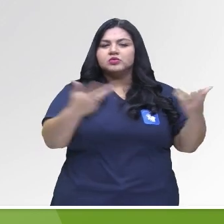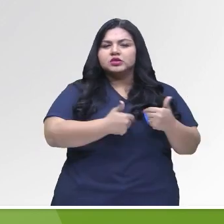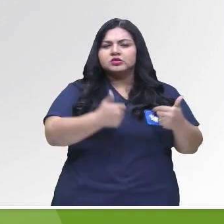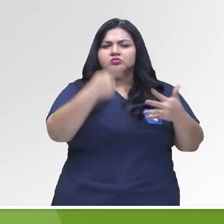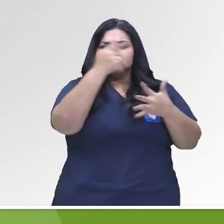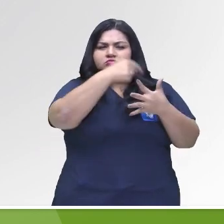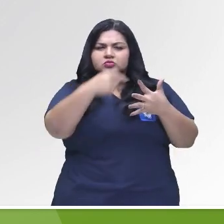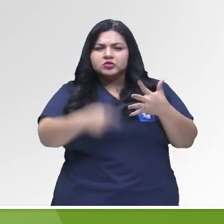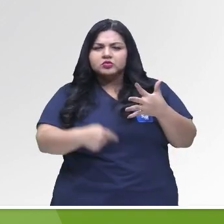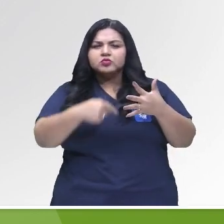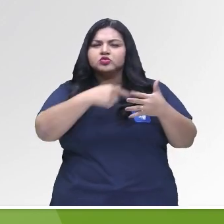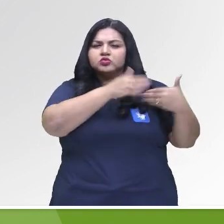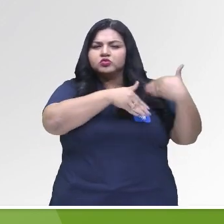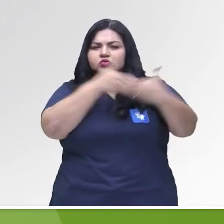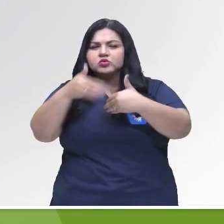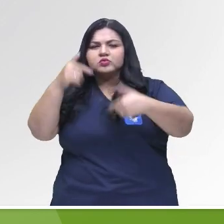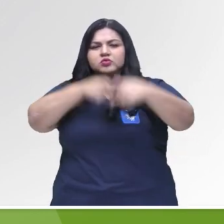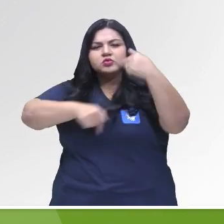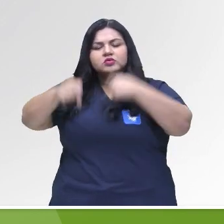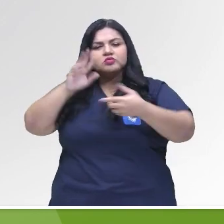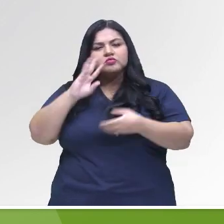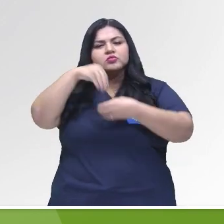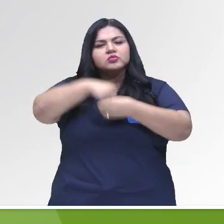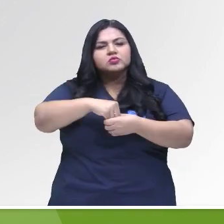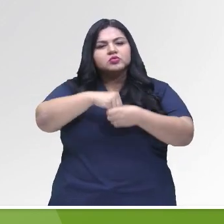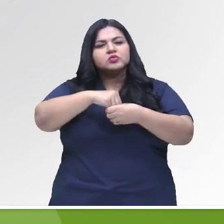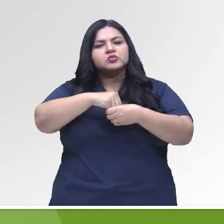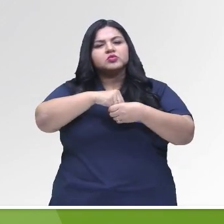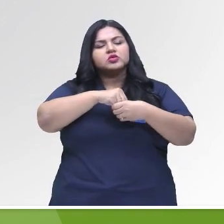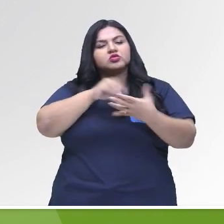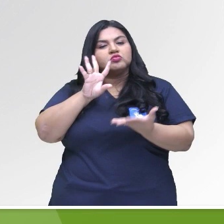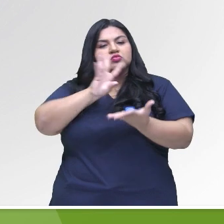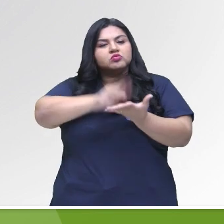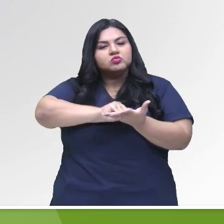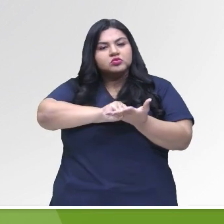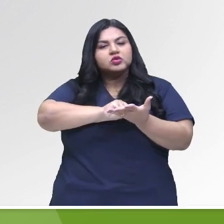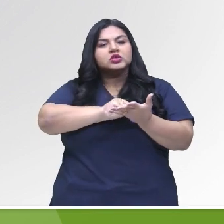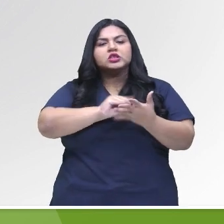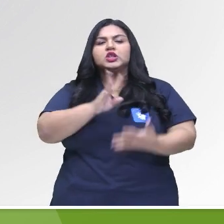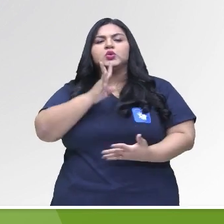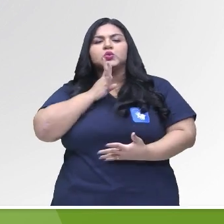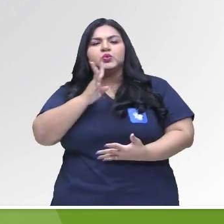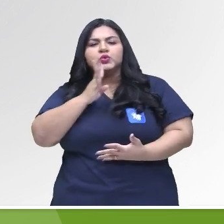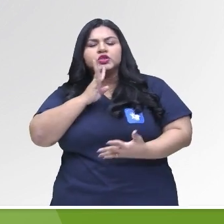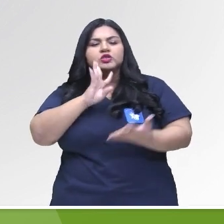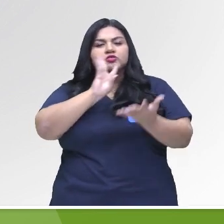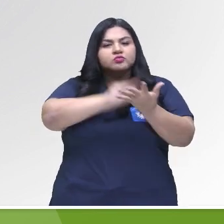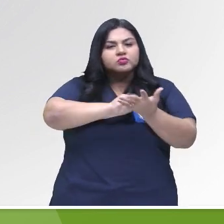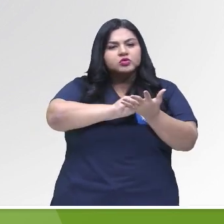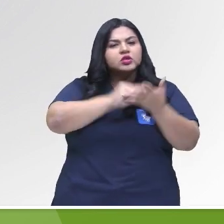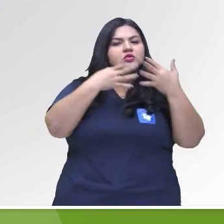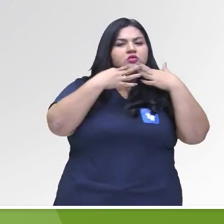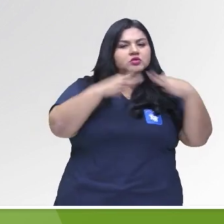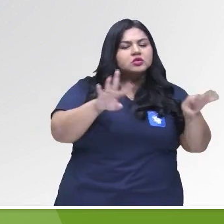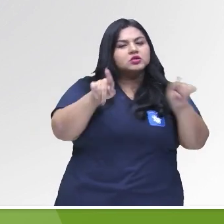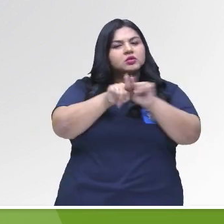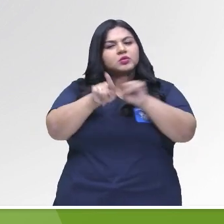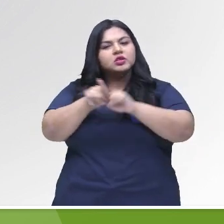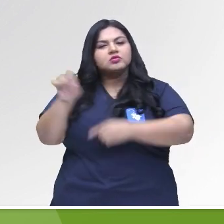Habilidades: identificar processos químicos aplicados nos polímeros, reconhecer polímeros naturais